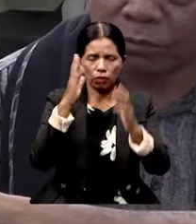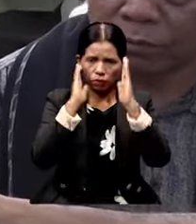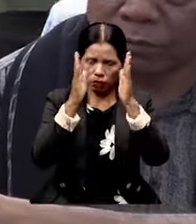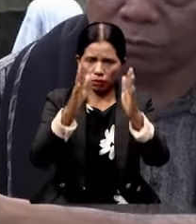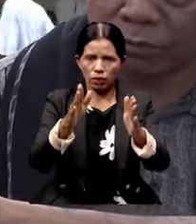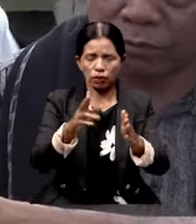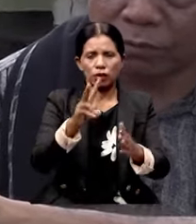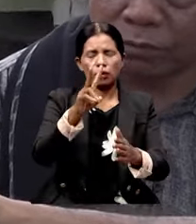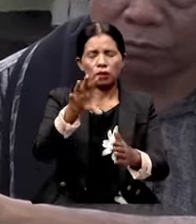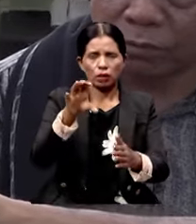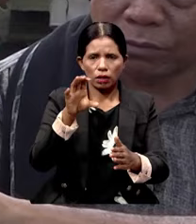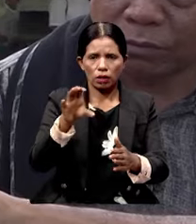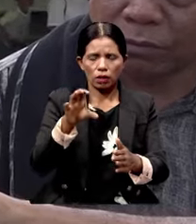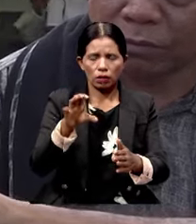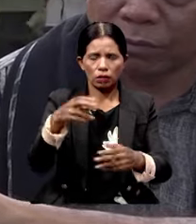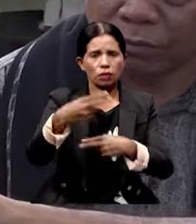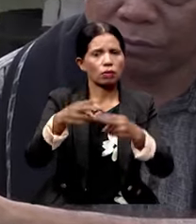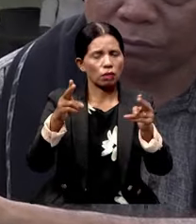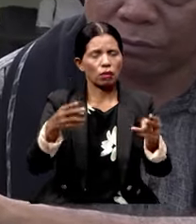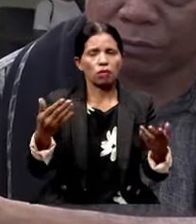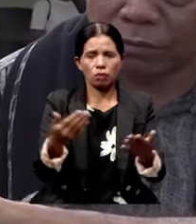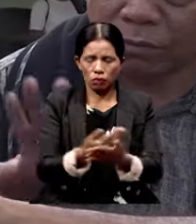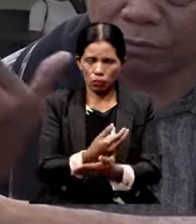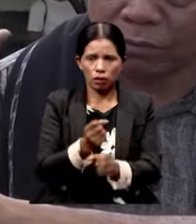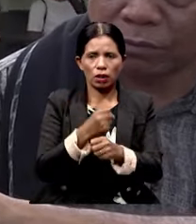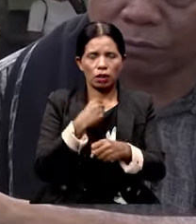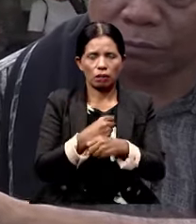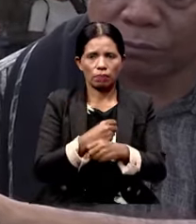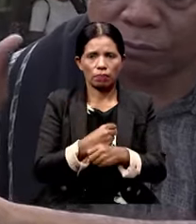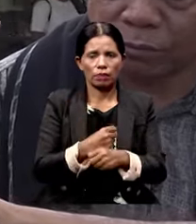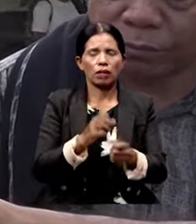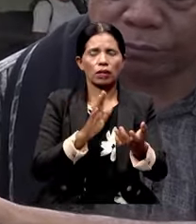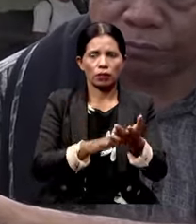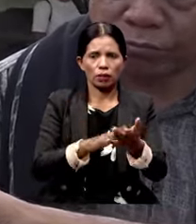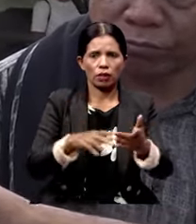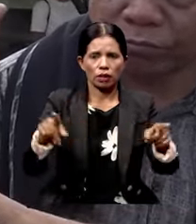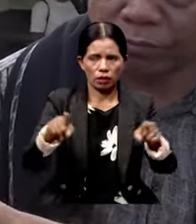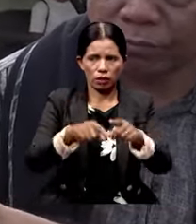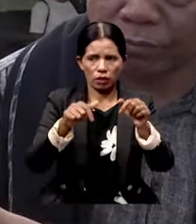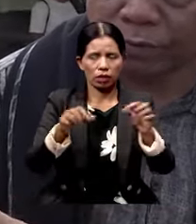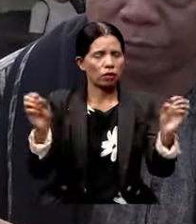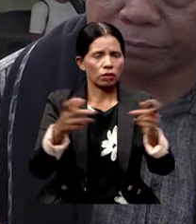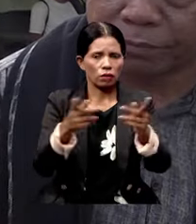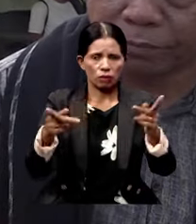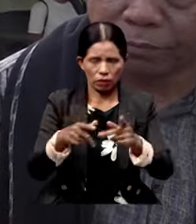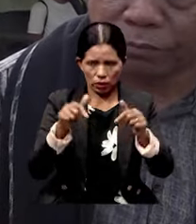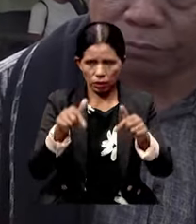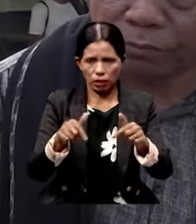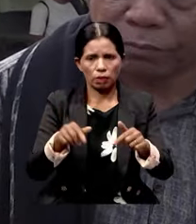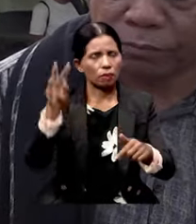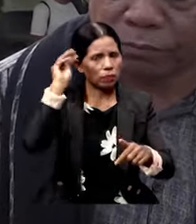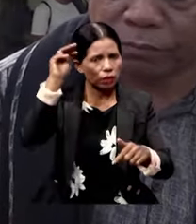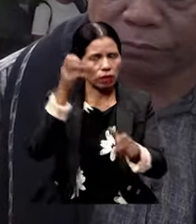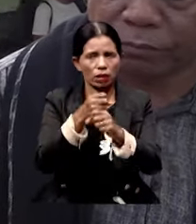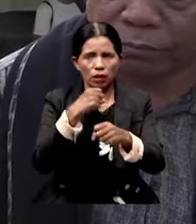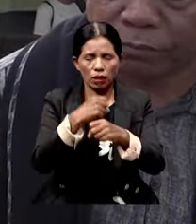200 salas de aulas fon neve sei construído. Escola sirhanesa ne, condição sirhanesa ne, laos bafati inda ne. Ministério halo